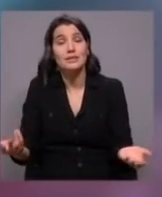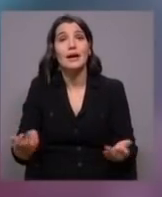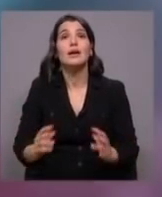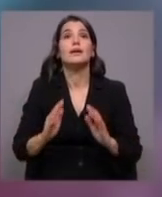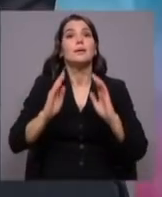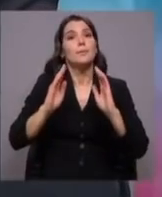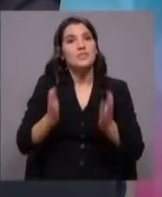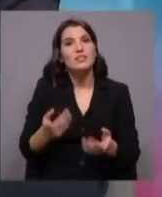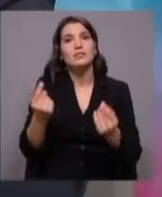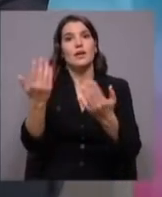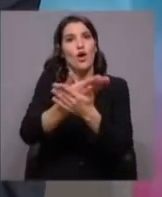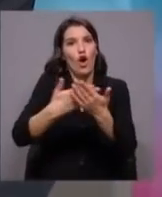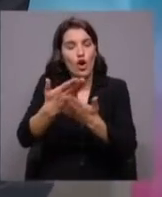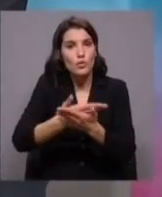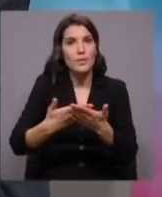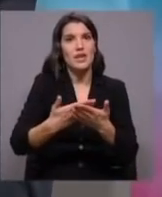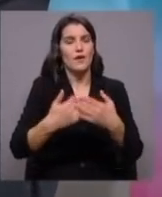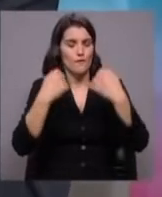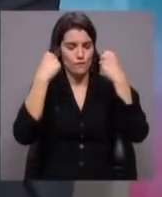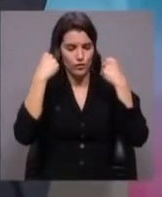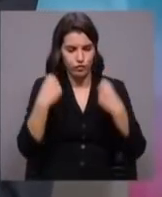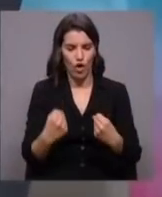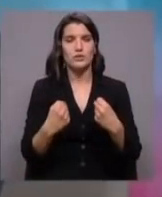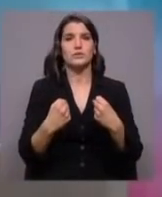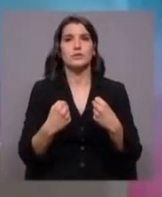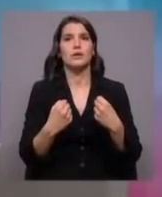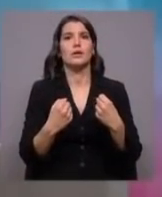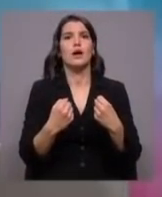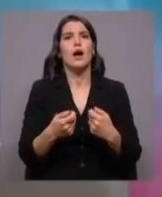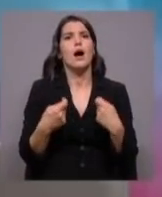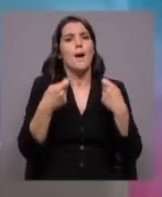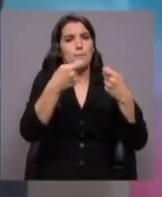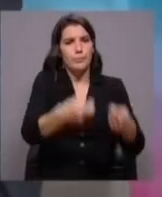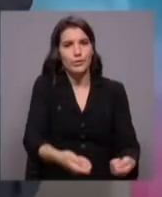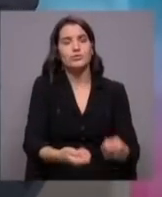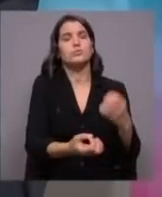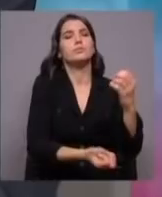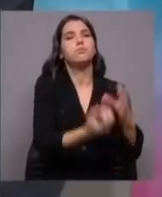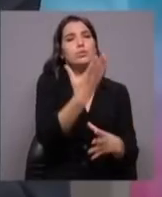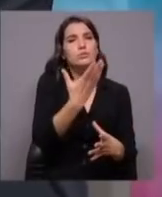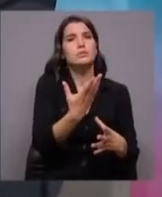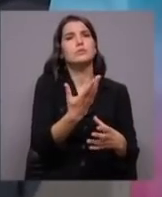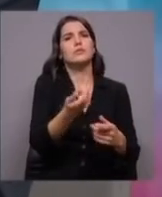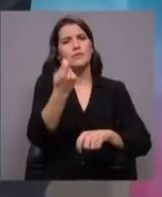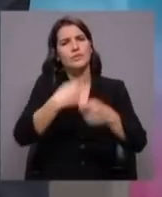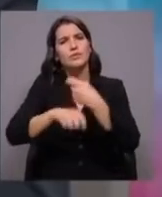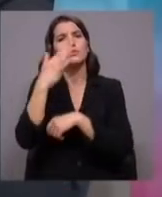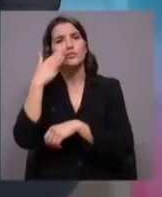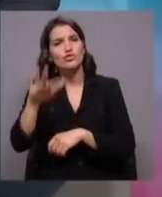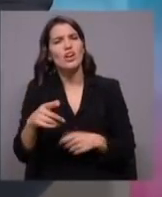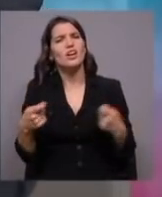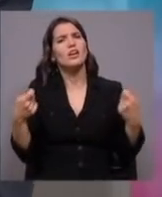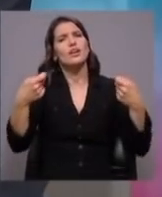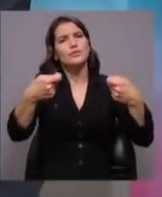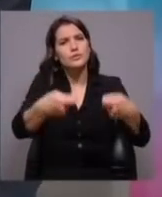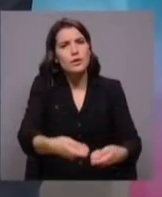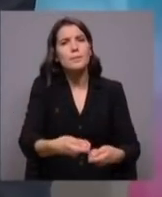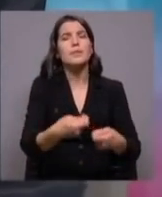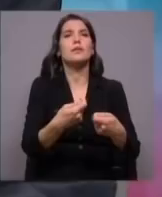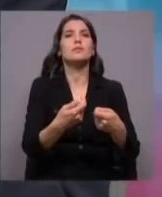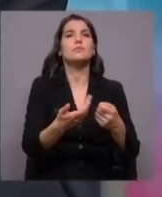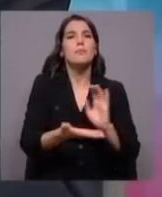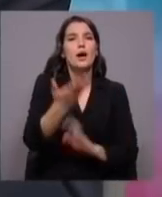ter uma economia robusta, uma economia que aposte do lado da produção, exportações, investimento,